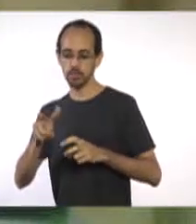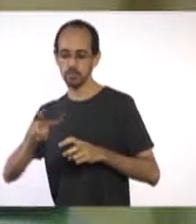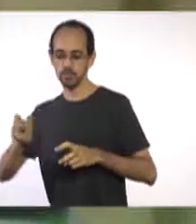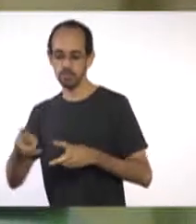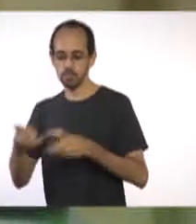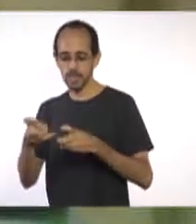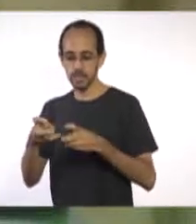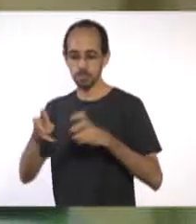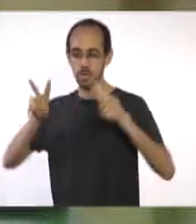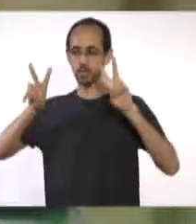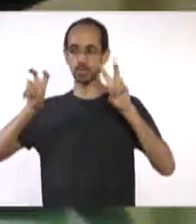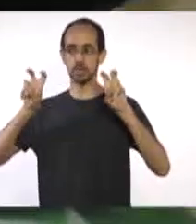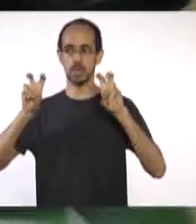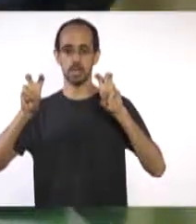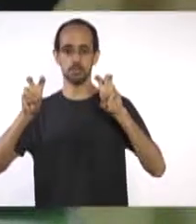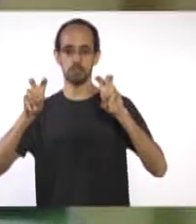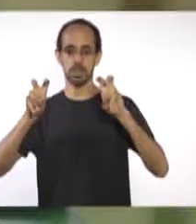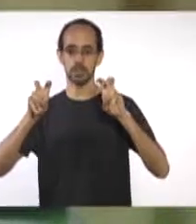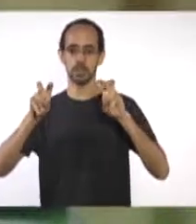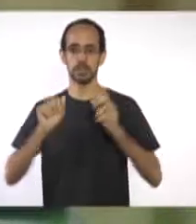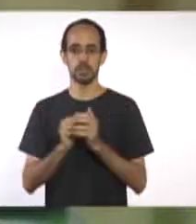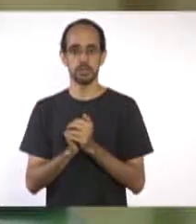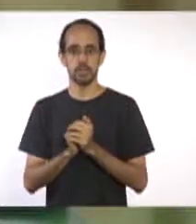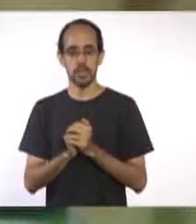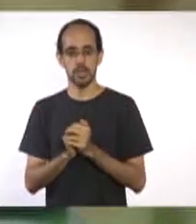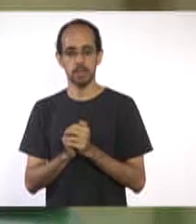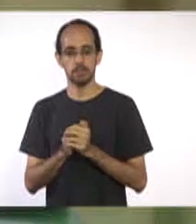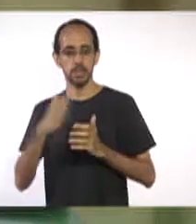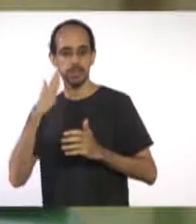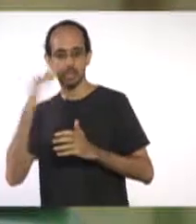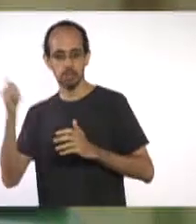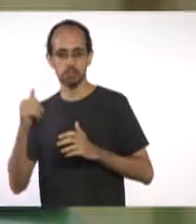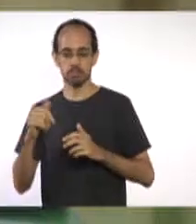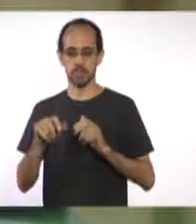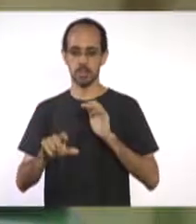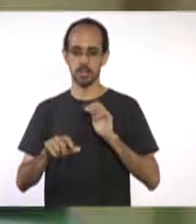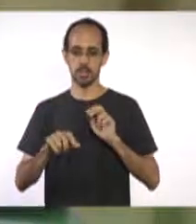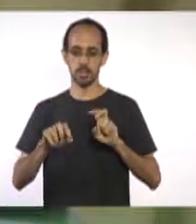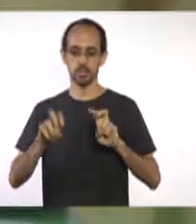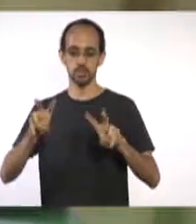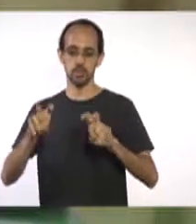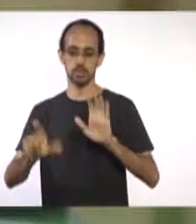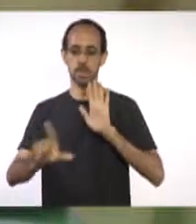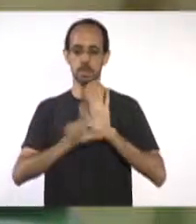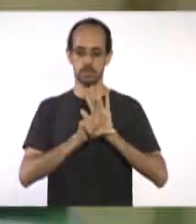qualquer tema que diga respeito à legalidade. Então, eu estou agindo